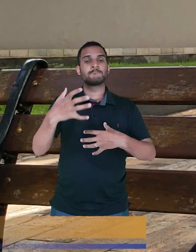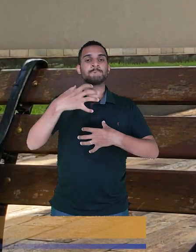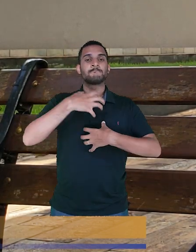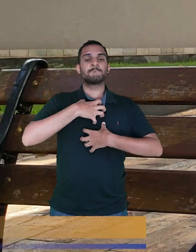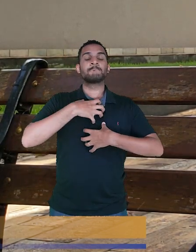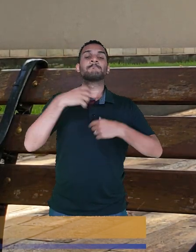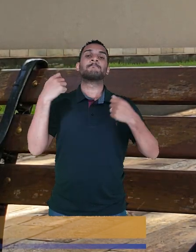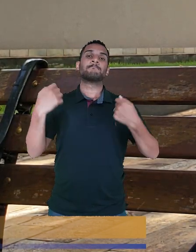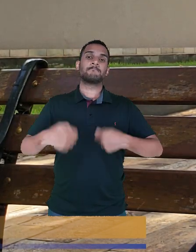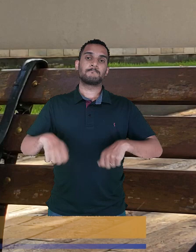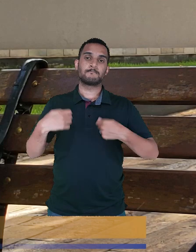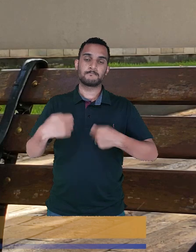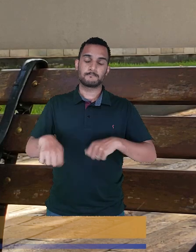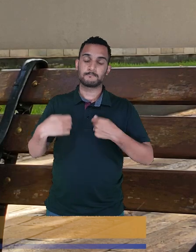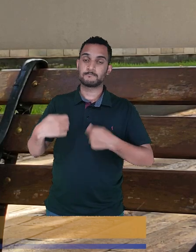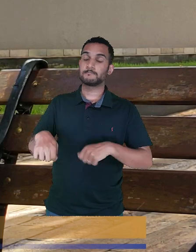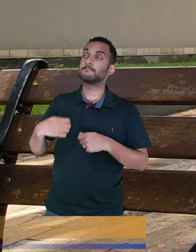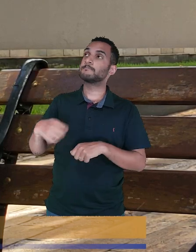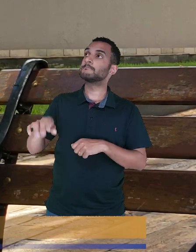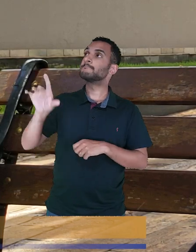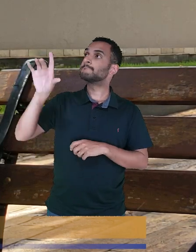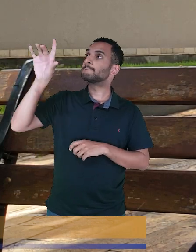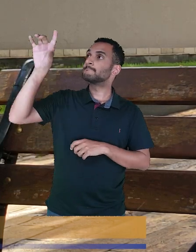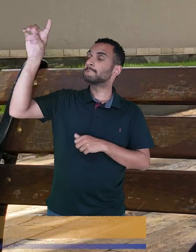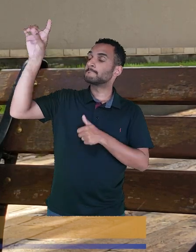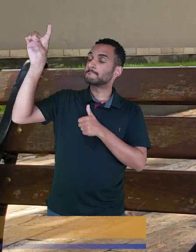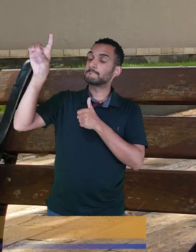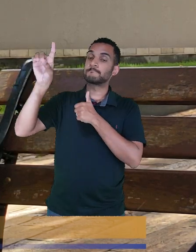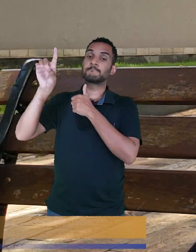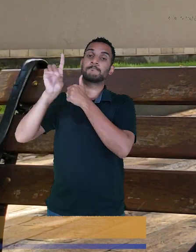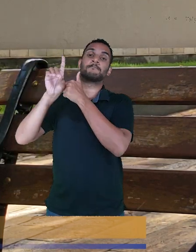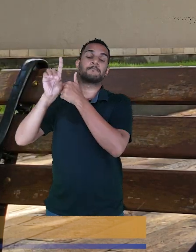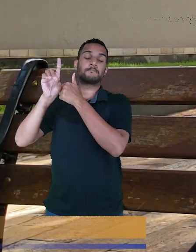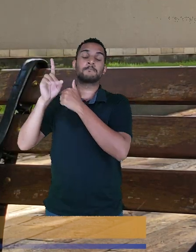nos faz sentir que precisamos de Deus.